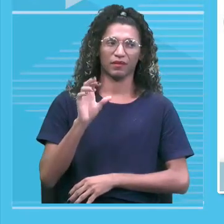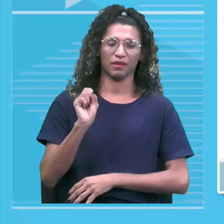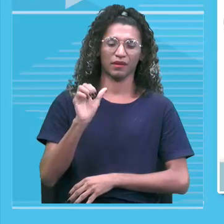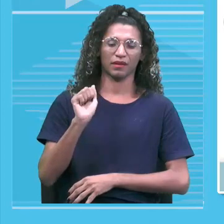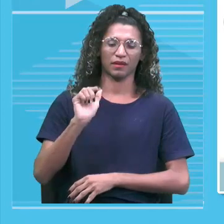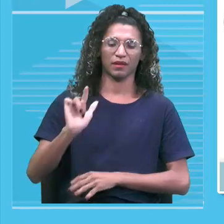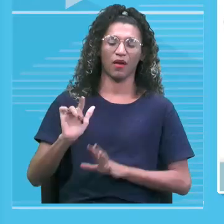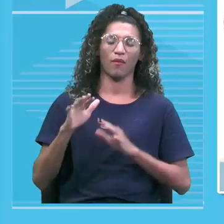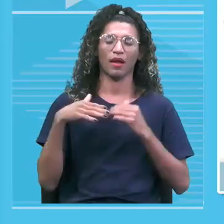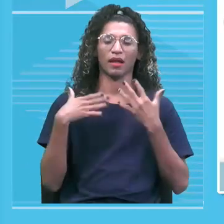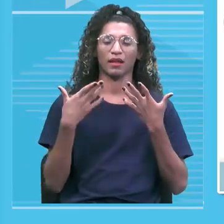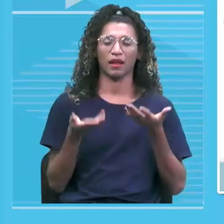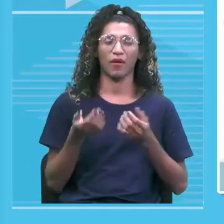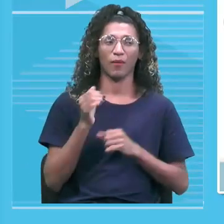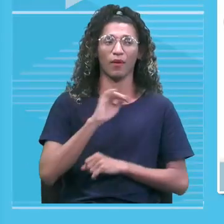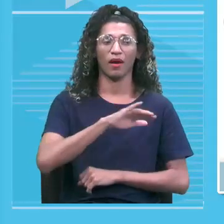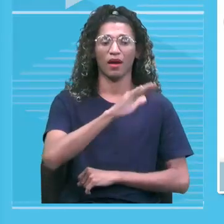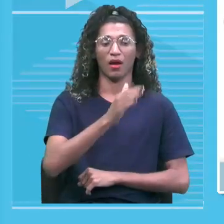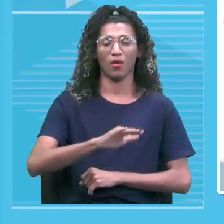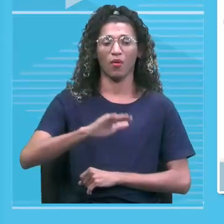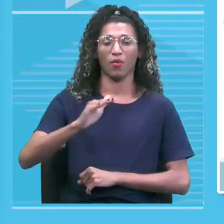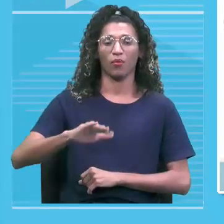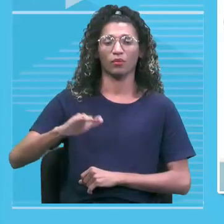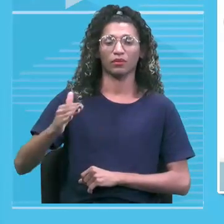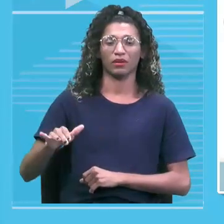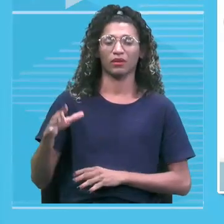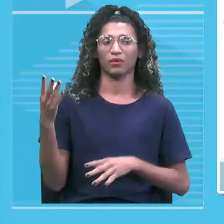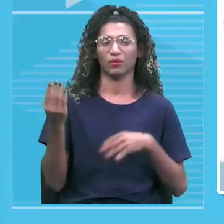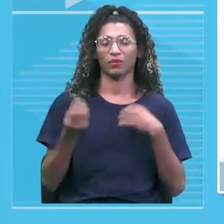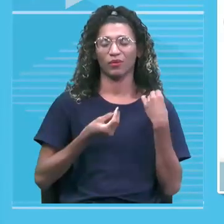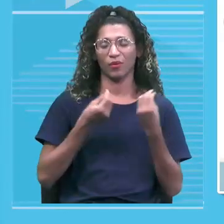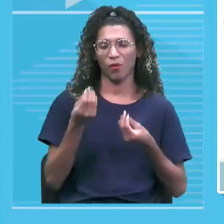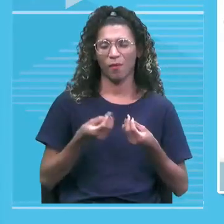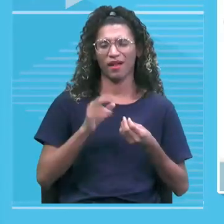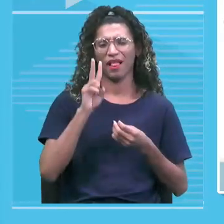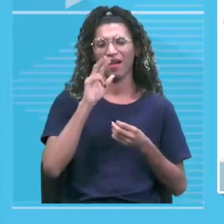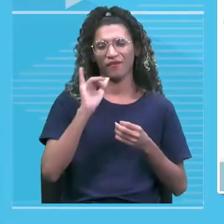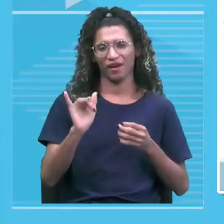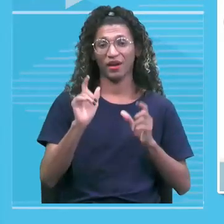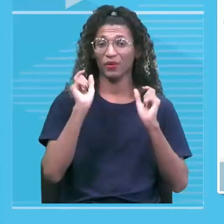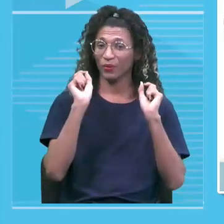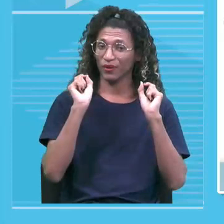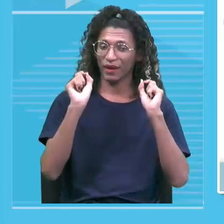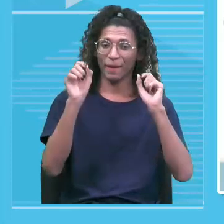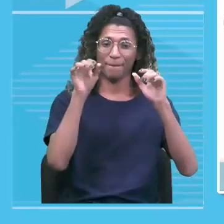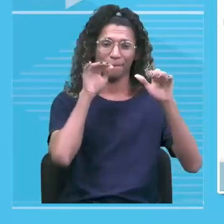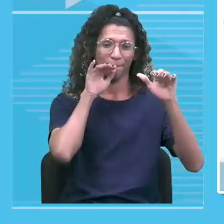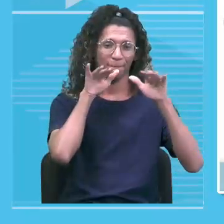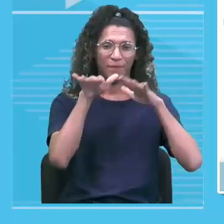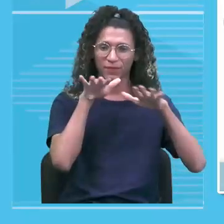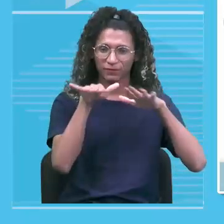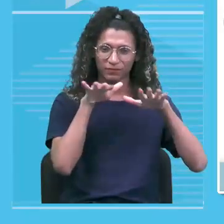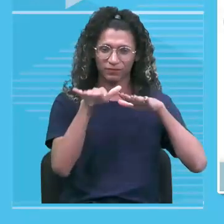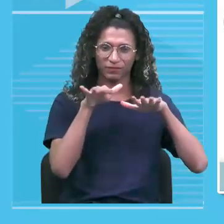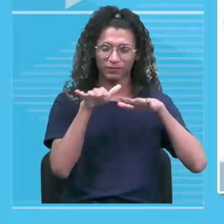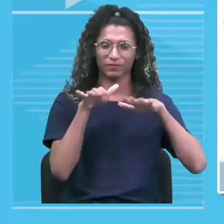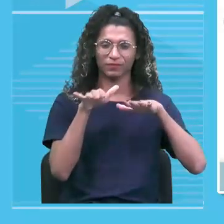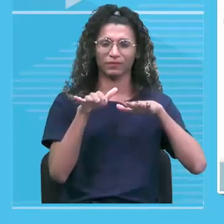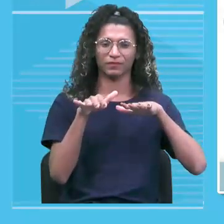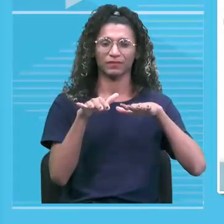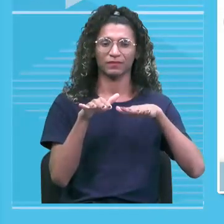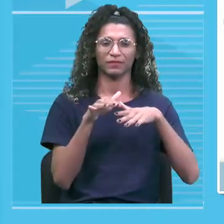Ela será uma onda que vai vibrar primeiramente para o lado